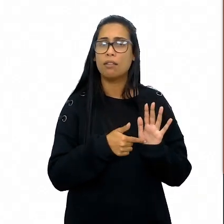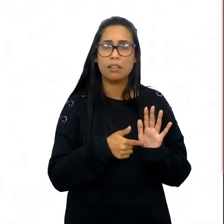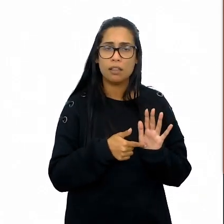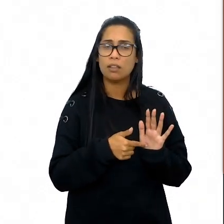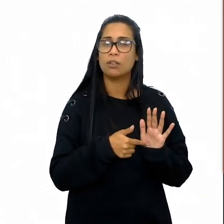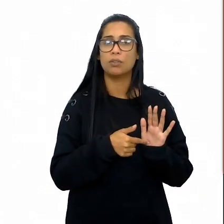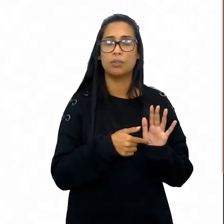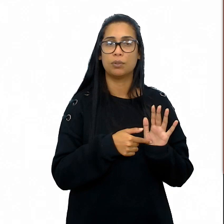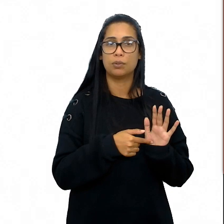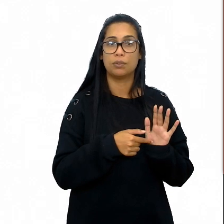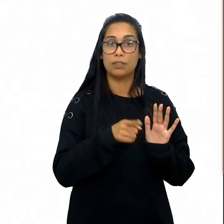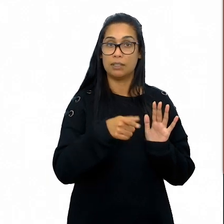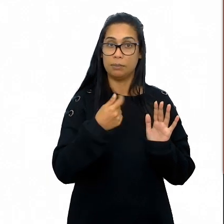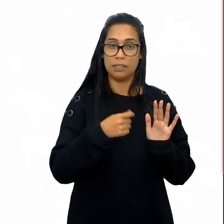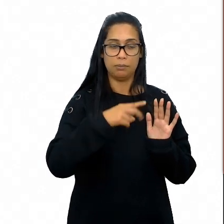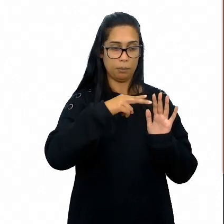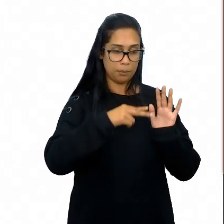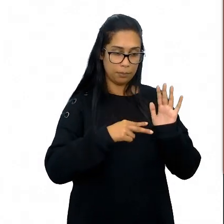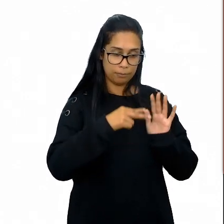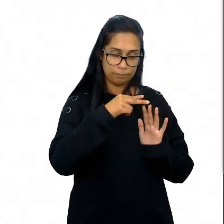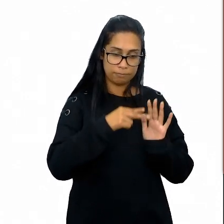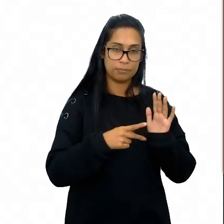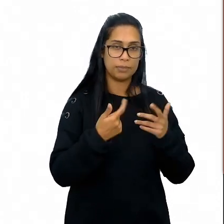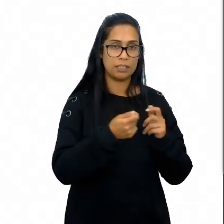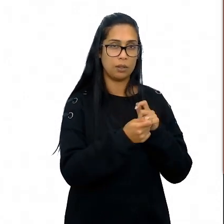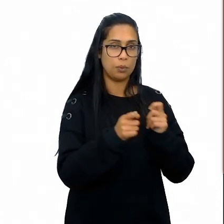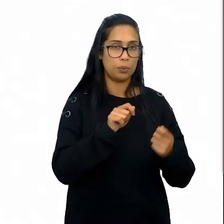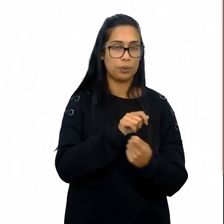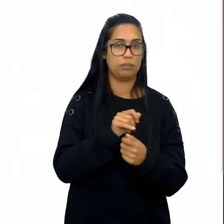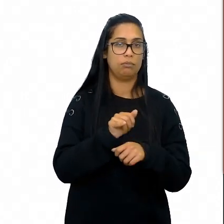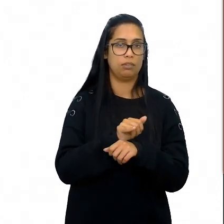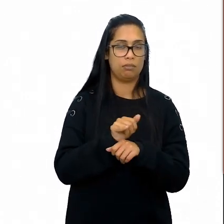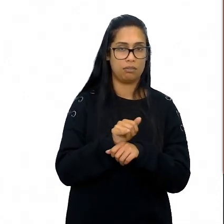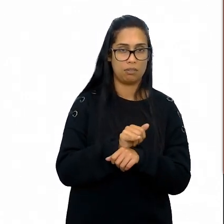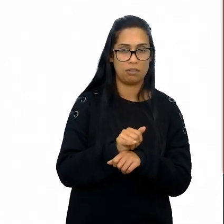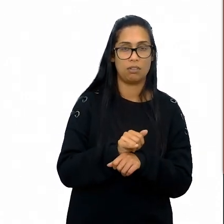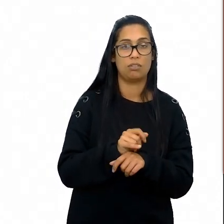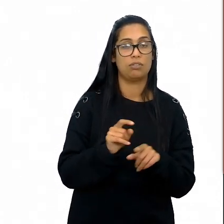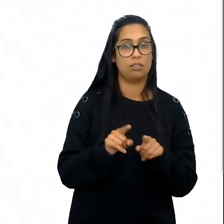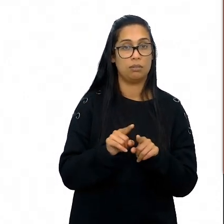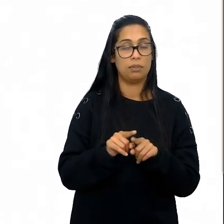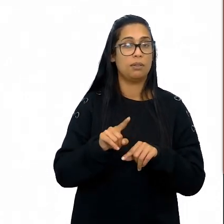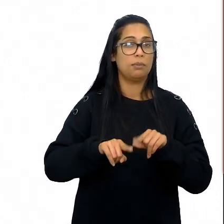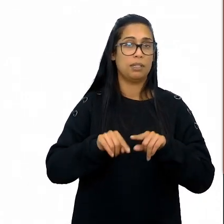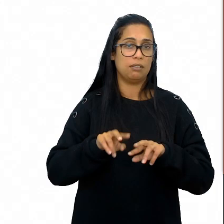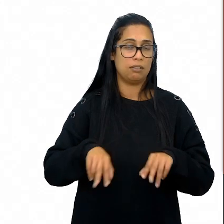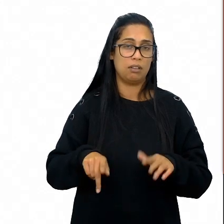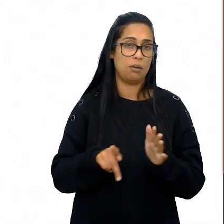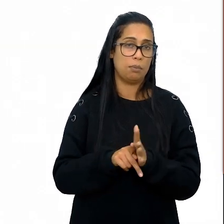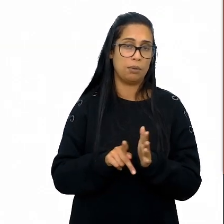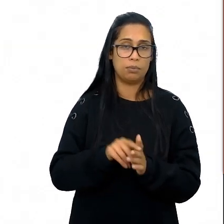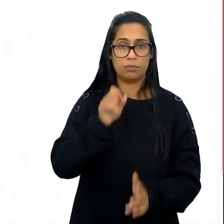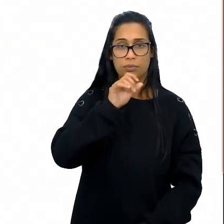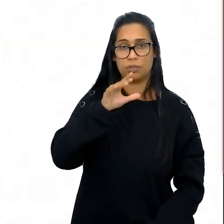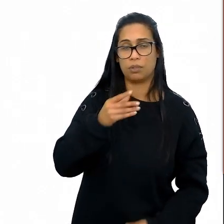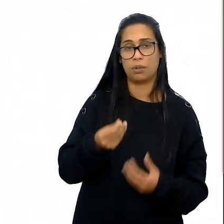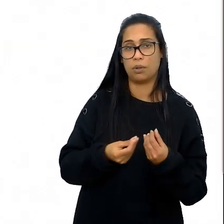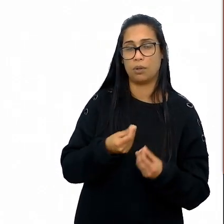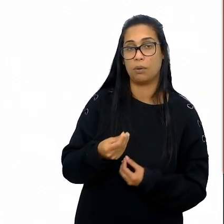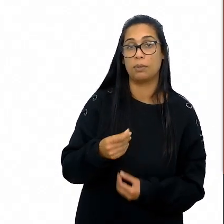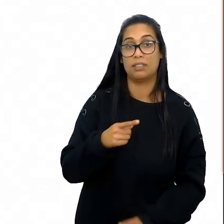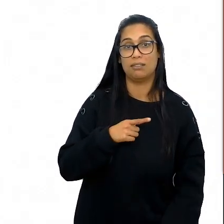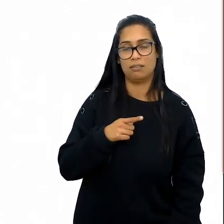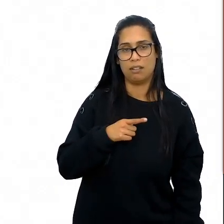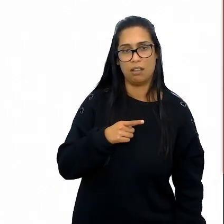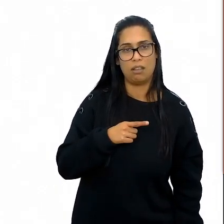isso não seria adequado fazer o objeto de conhecimento neste caso são medidas de